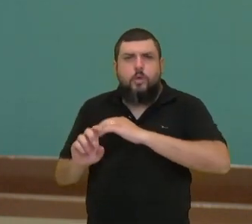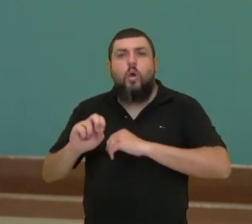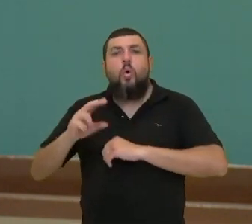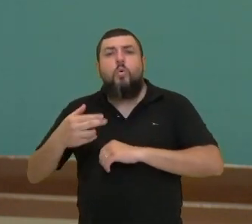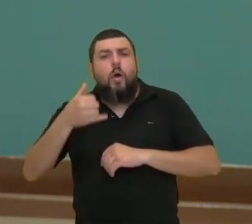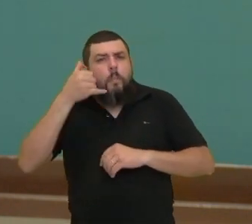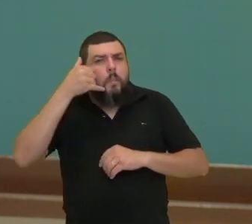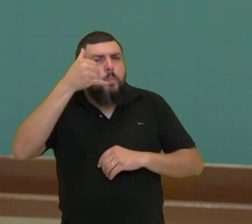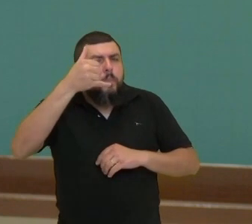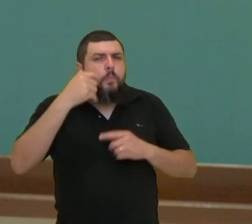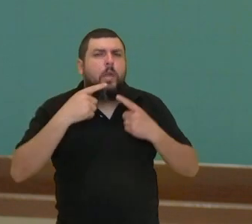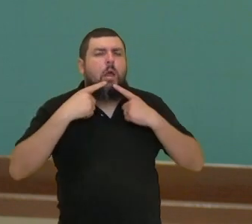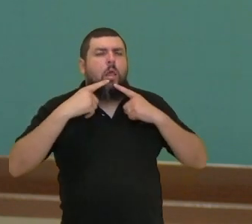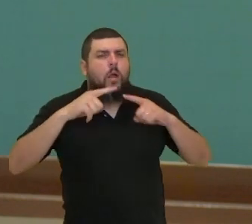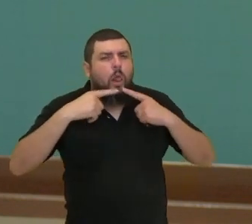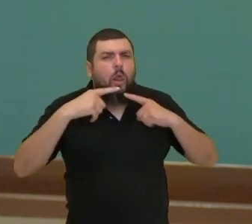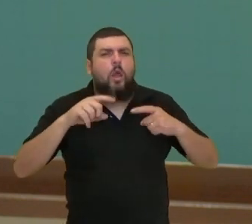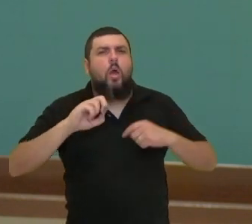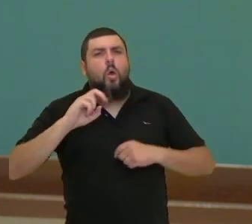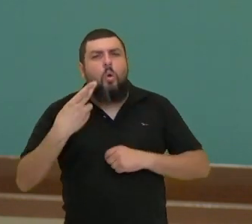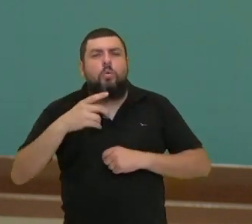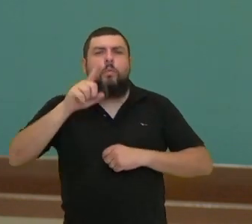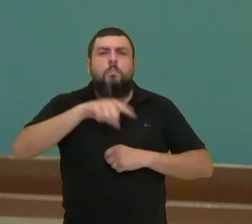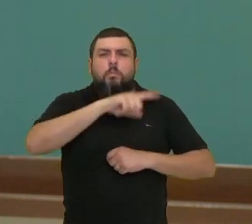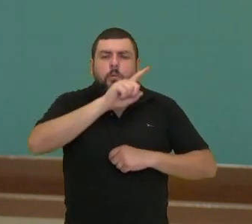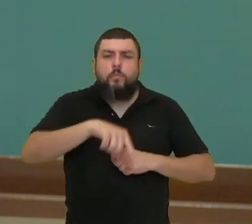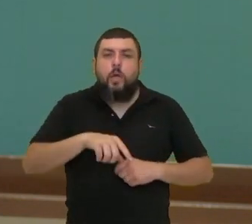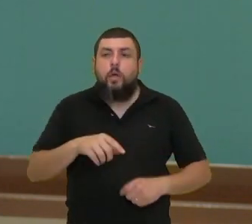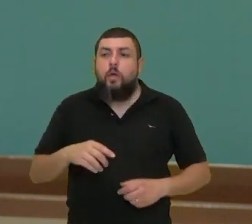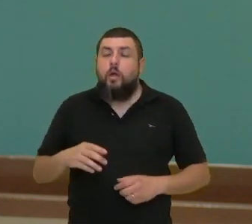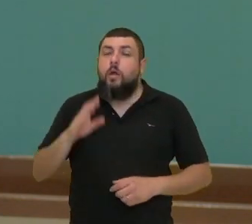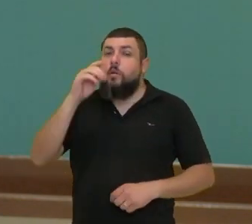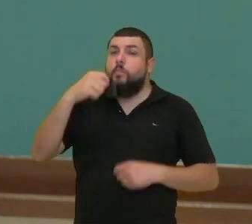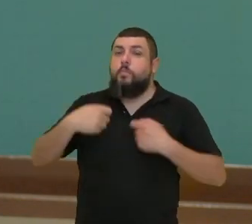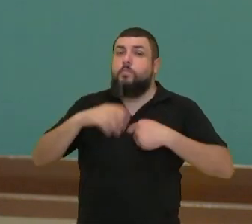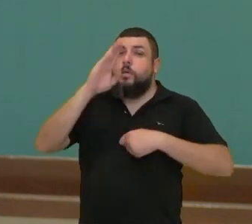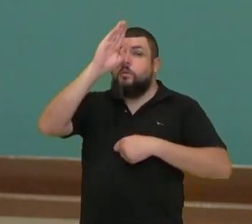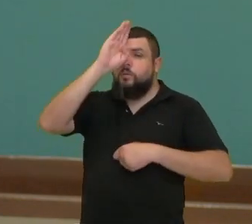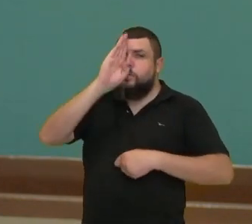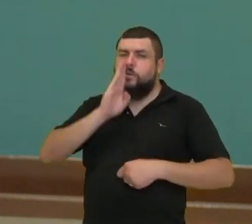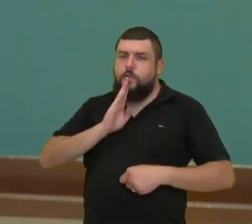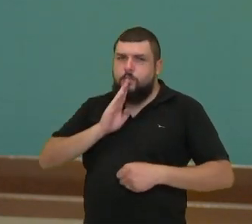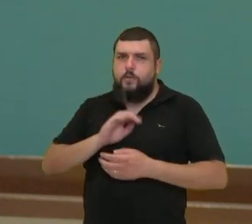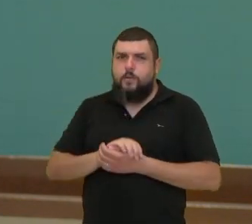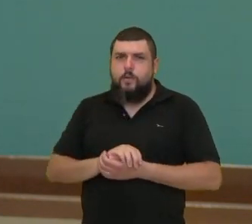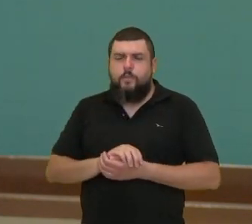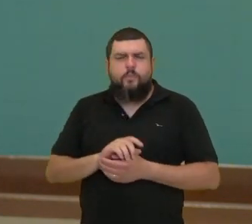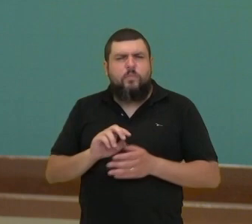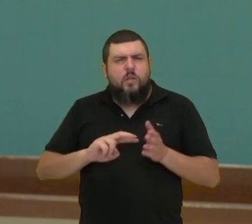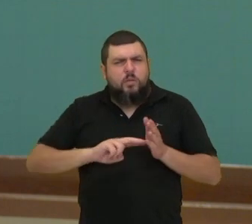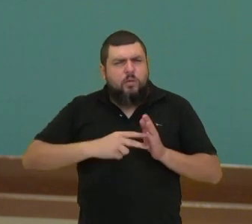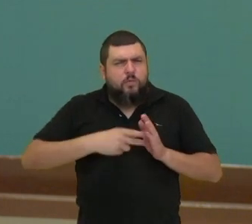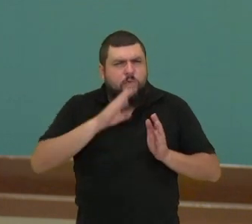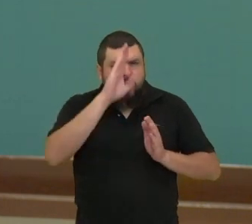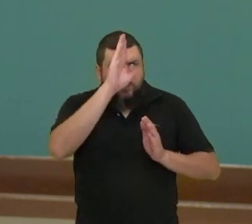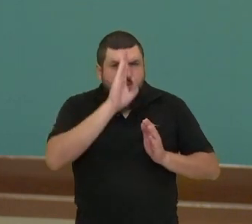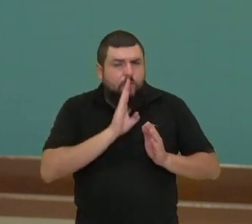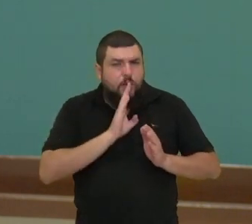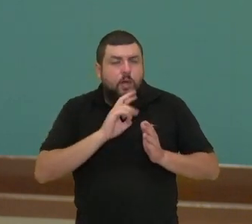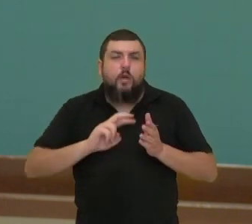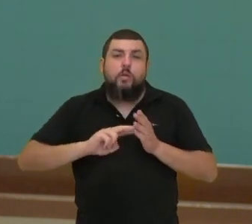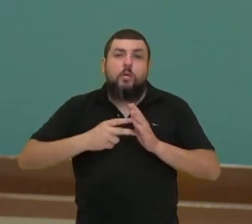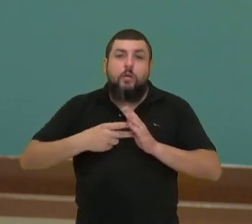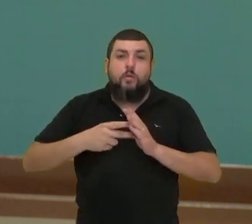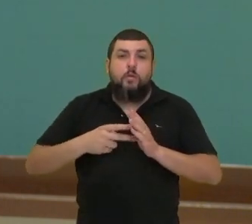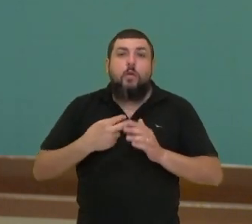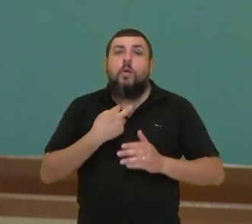informação, cancelamento, ele deve ser gratuito. Mas o que é gratuito? É um serviço que não pode ser cobrado pela